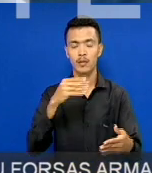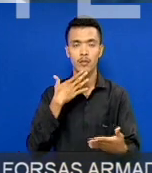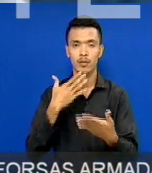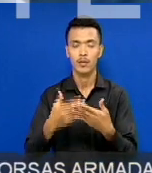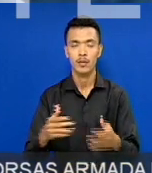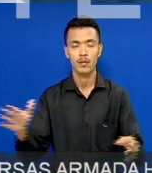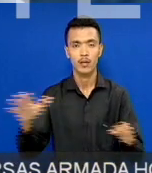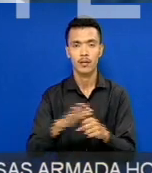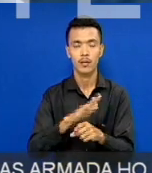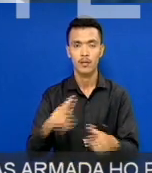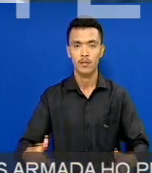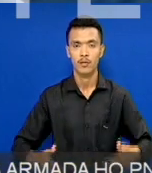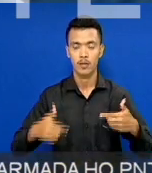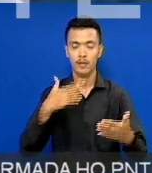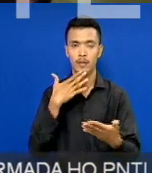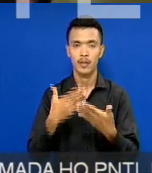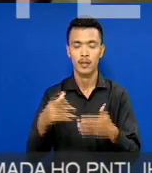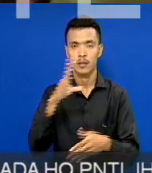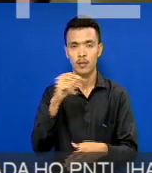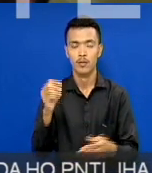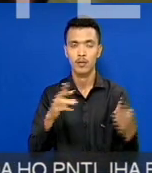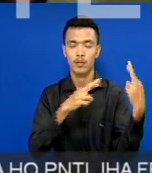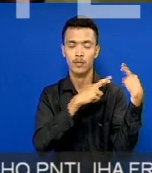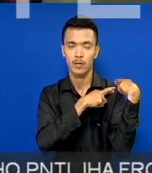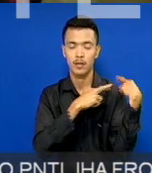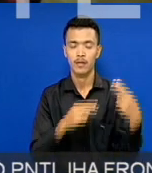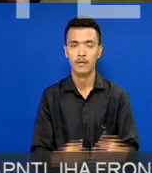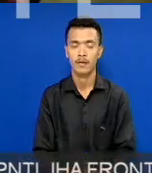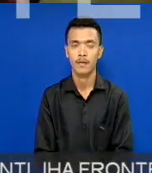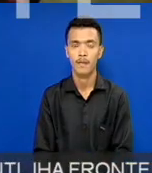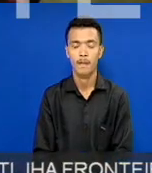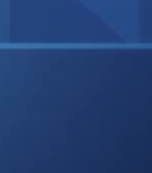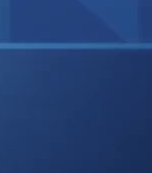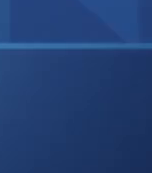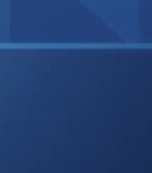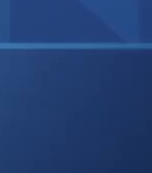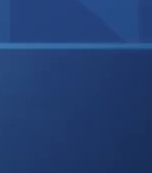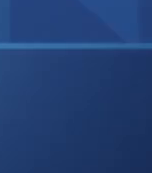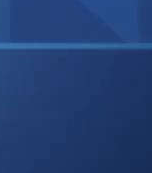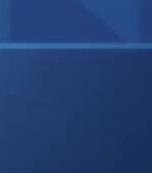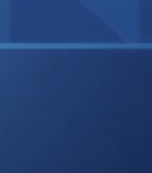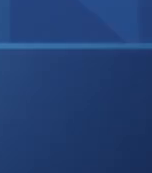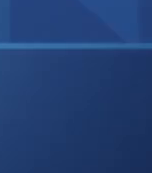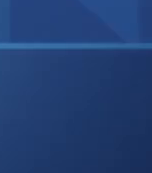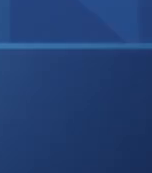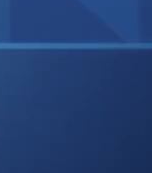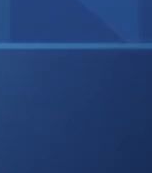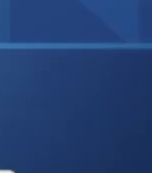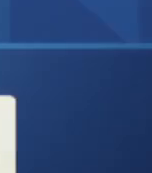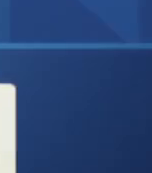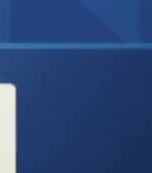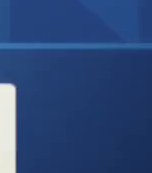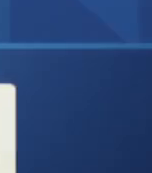visão moris nebe disciplina no responsável. Domingos Trindade, Miguel da Costa Bertatelli. Hai,